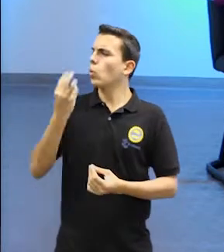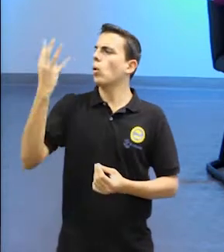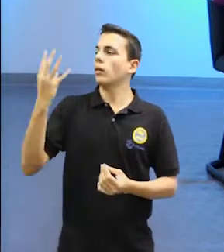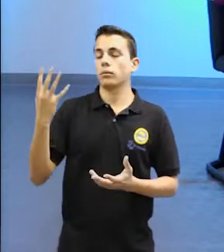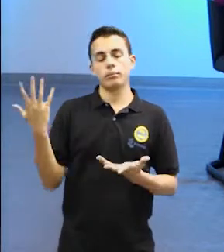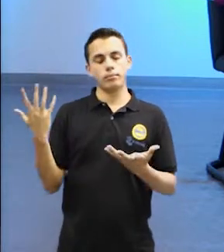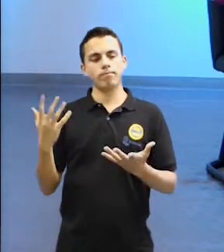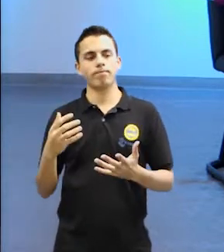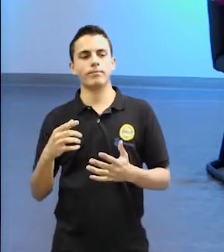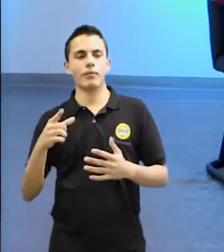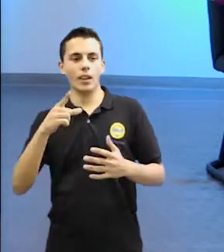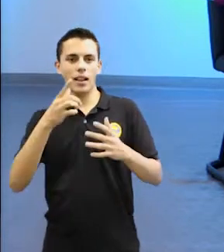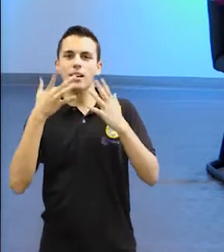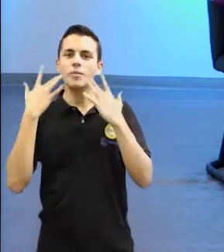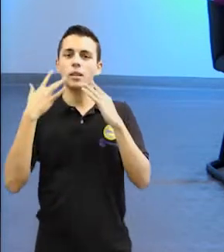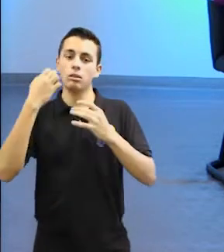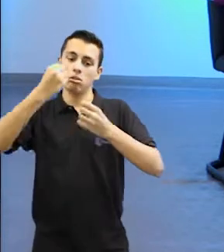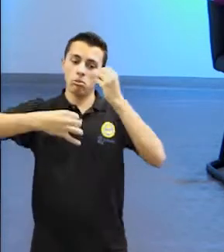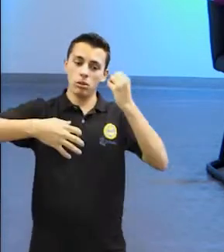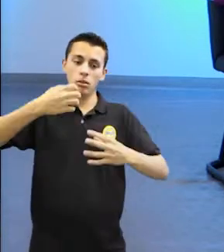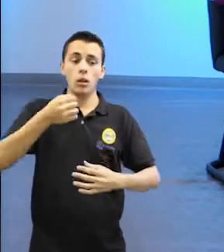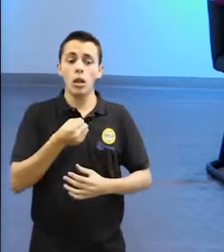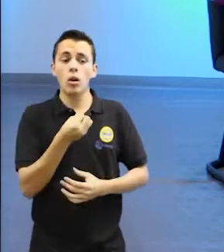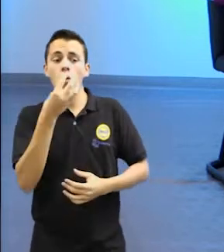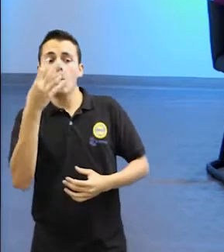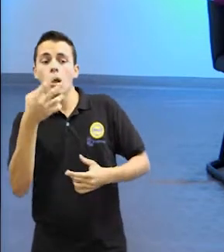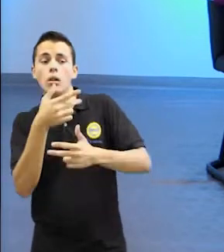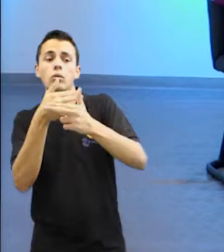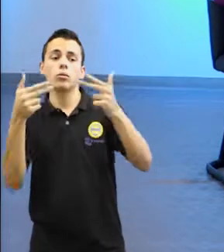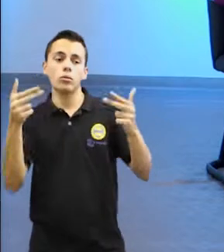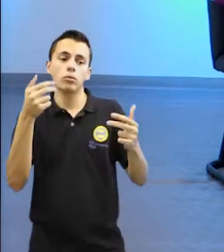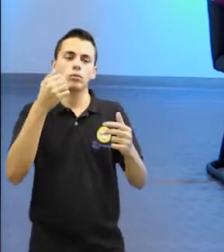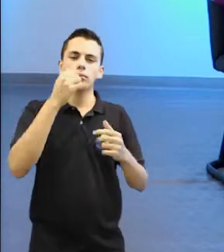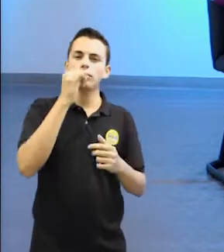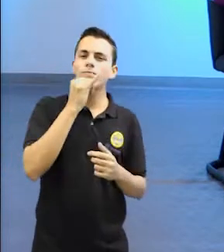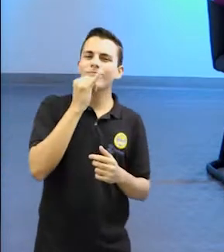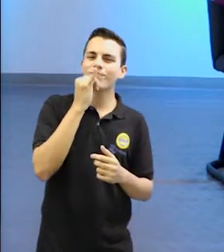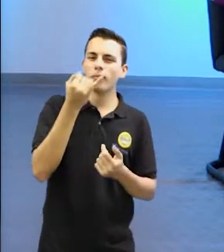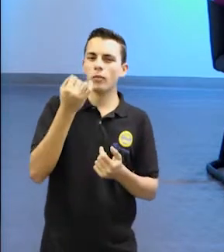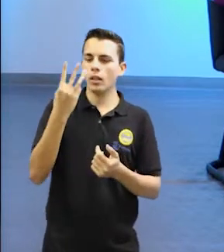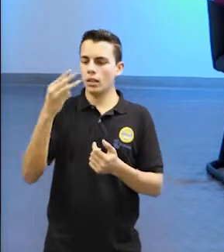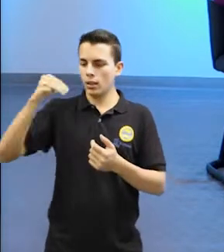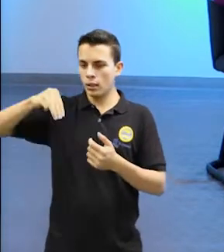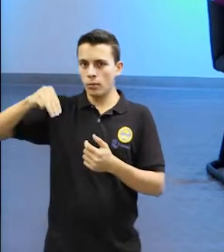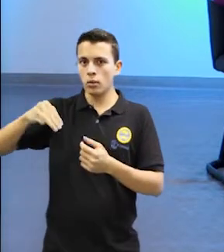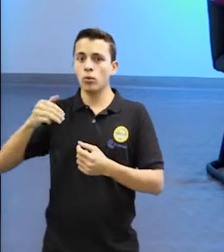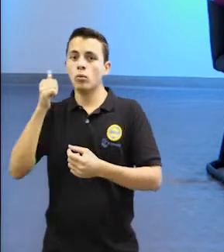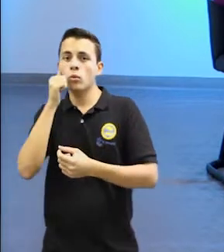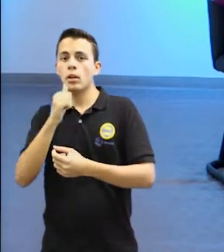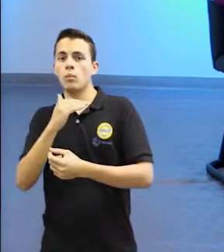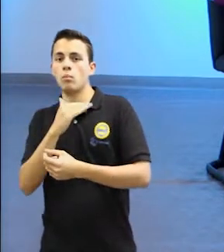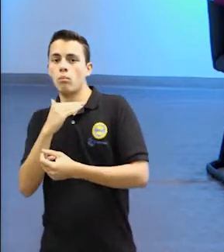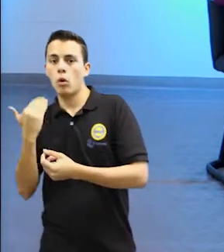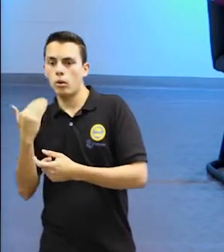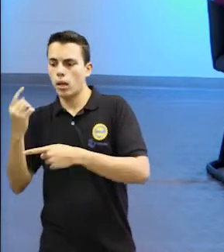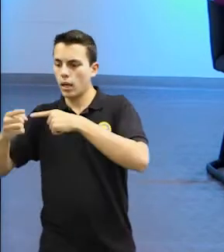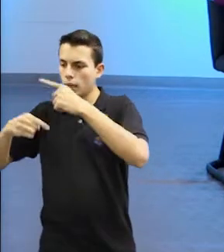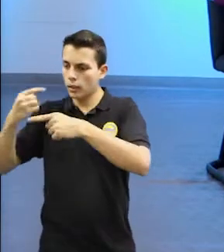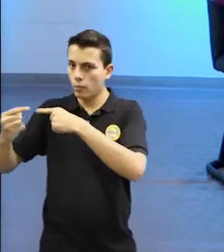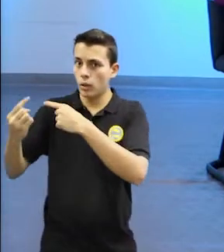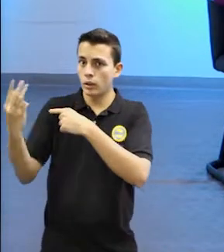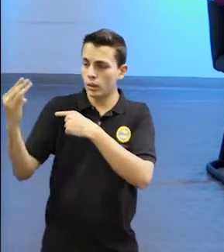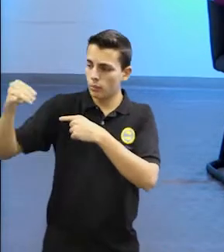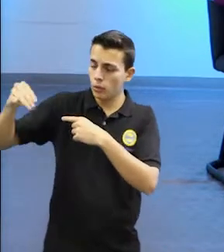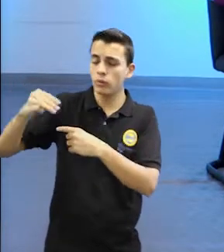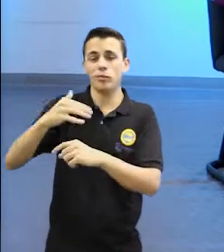peça, né, tem uma estimativa de a cada 3 minutos uma mulher morre vítima, nossa, do câncer no mundo.